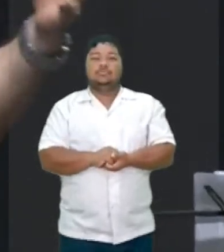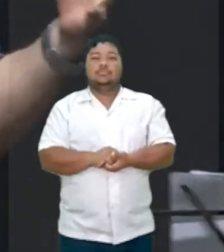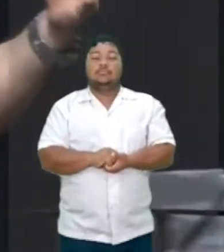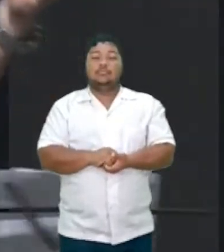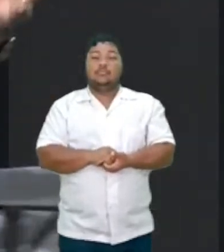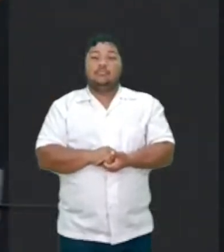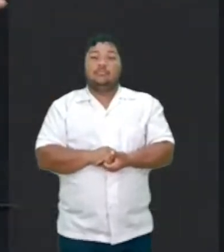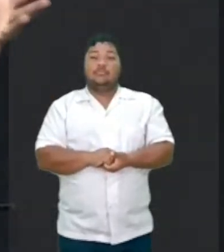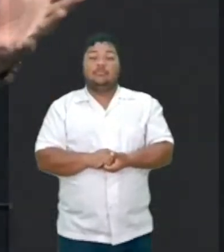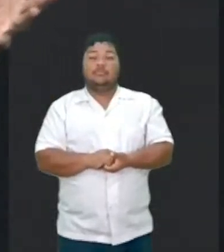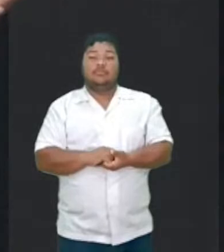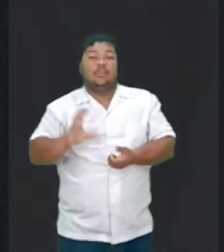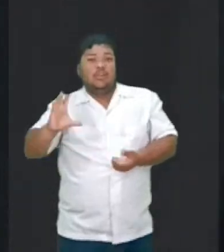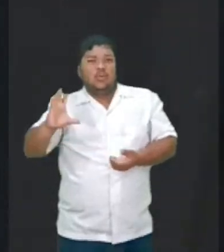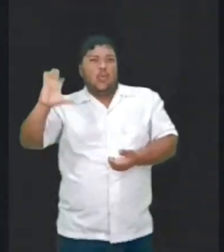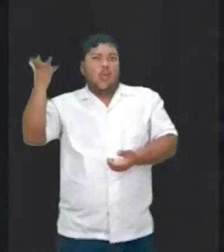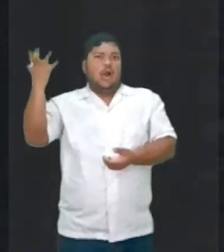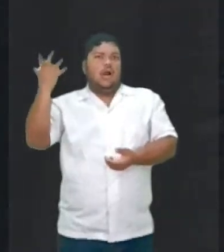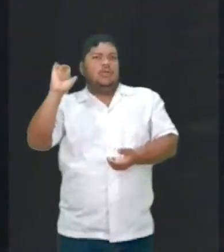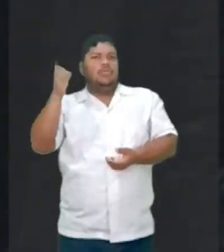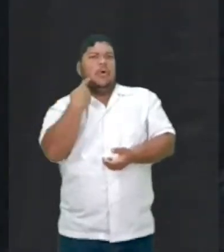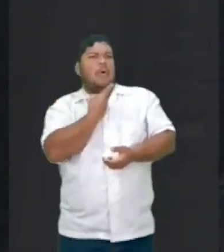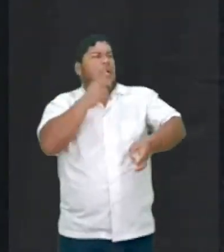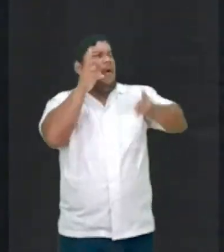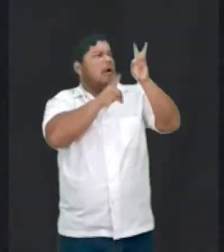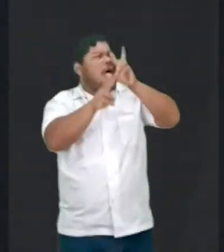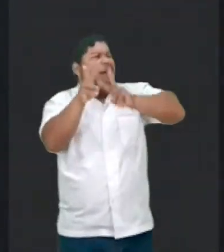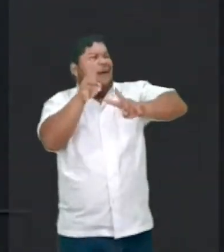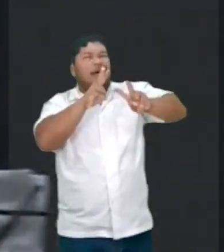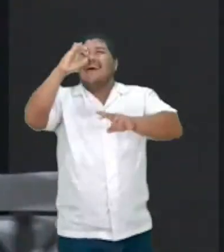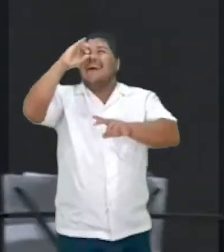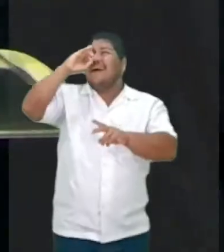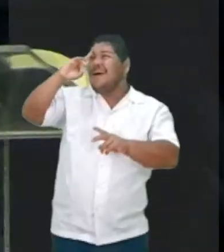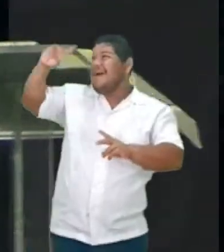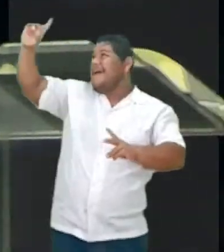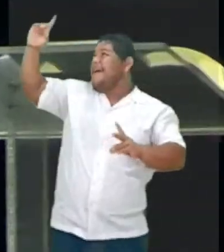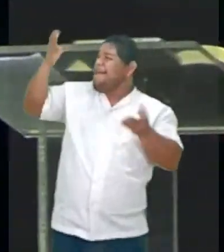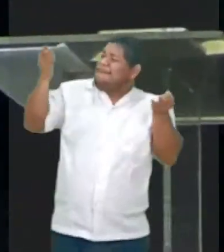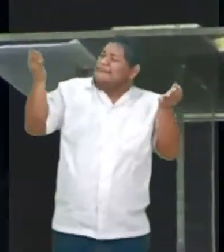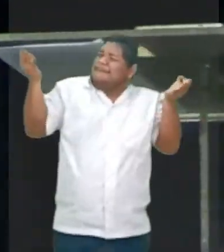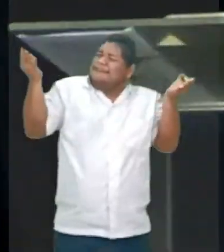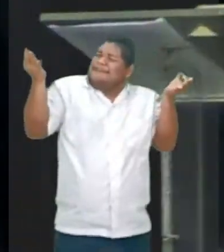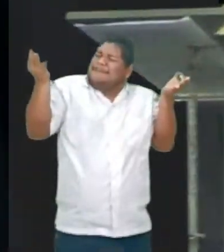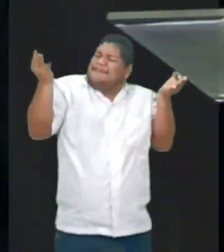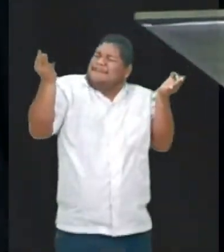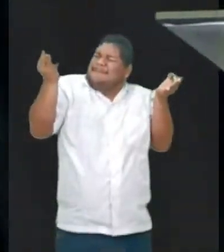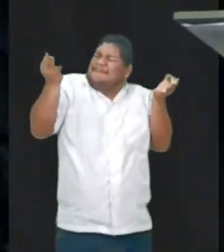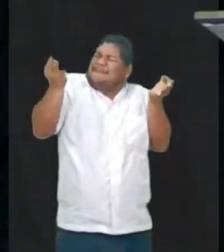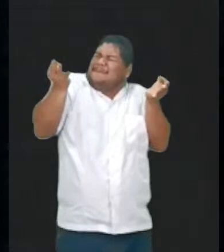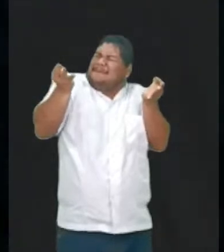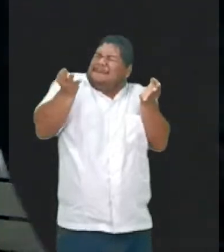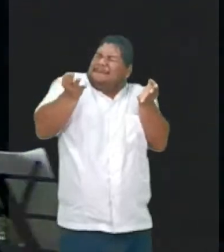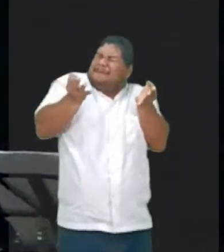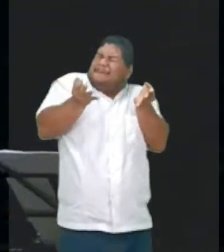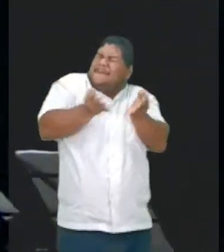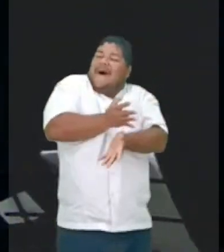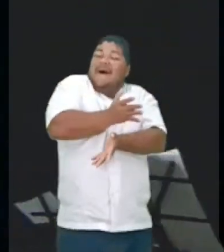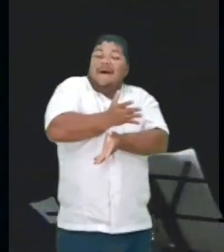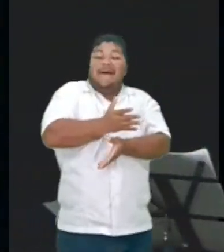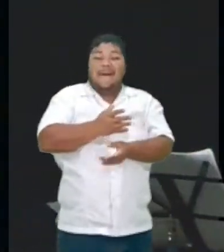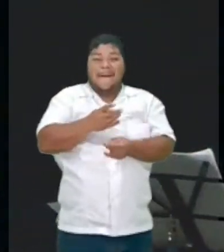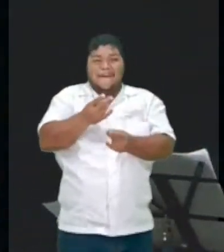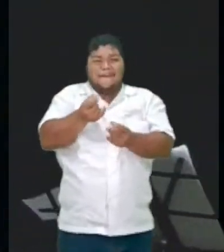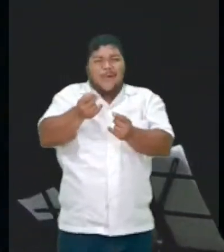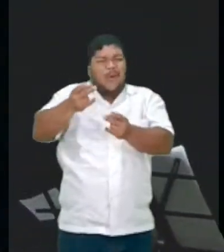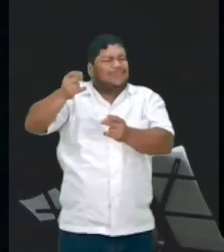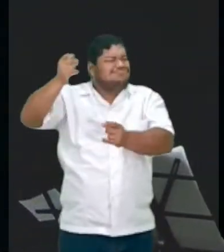E quando nós olhamos, Deus é tão perfeito, em que em muito tempo nós